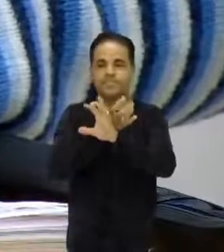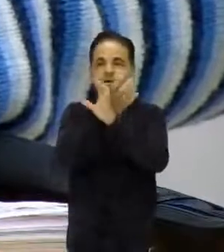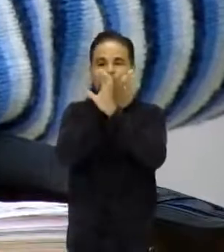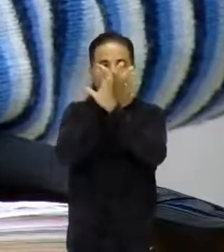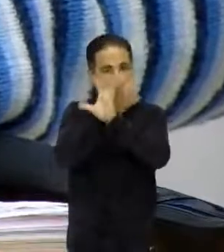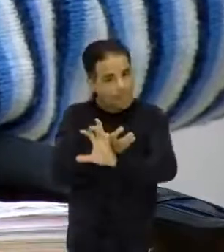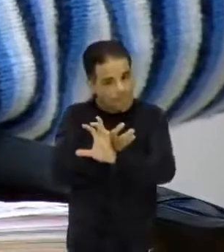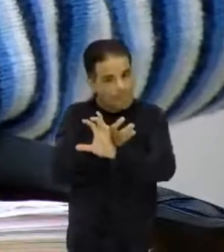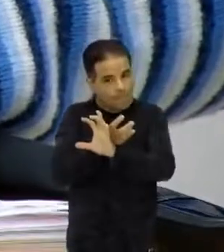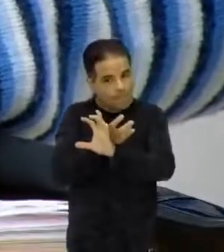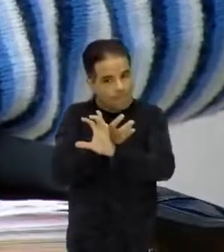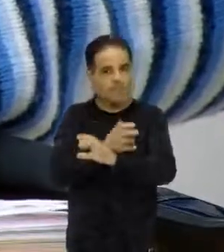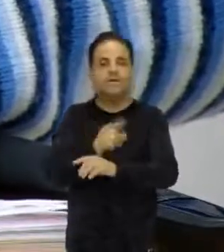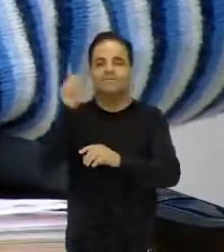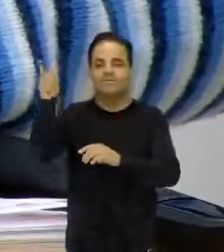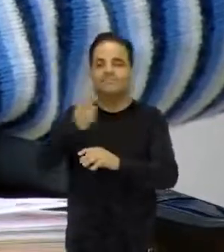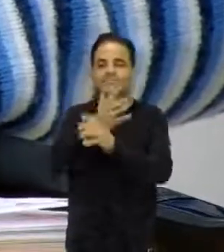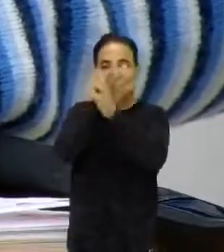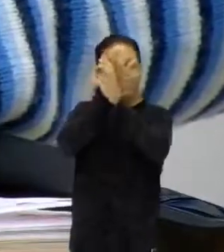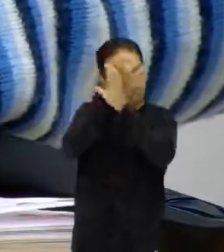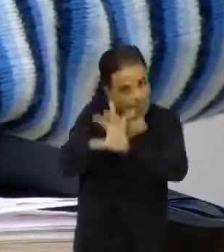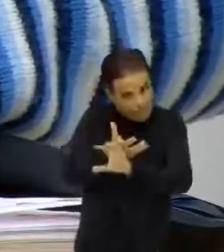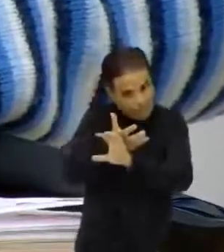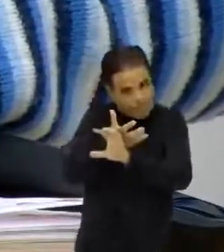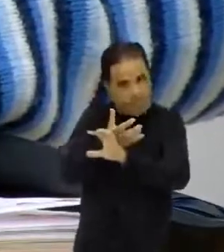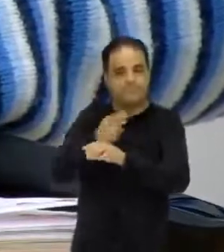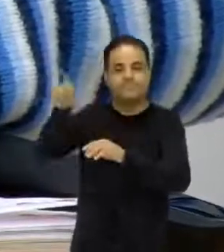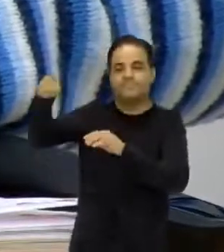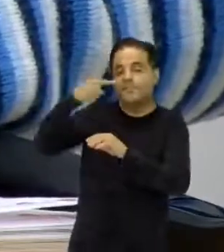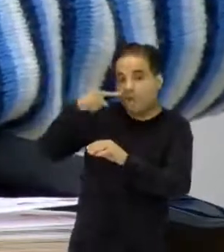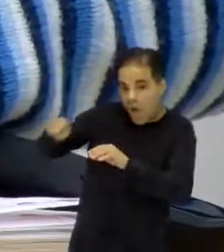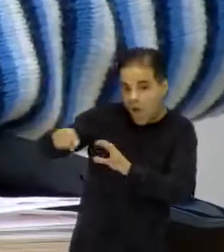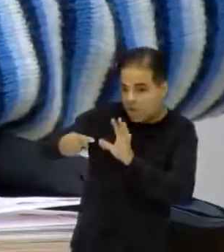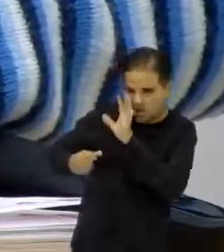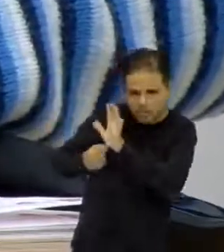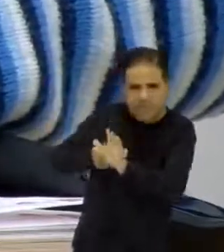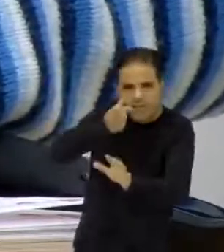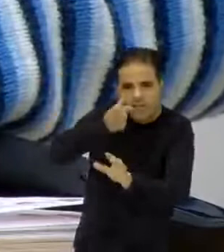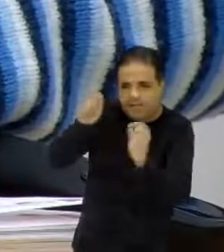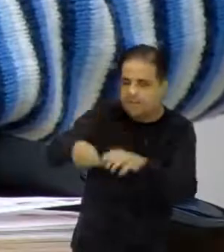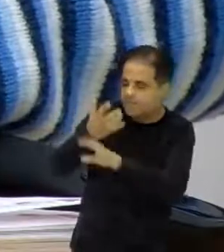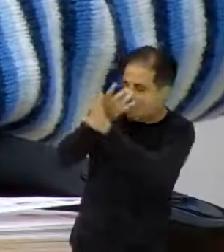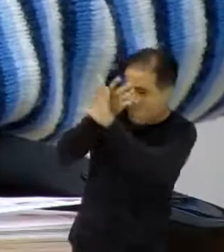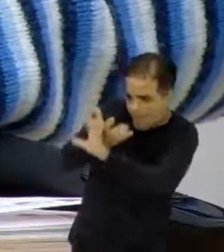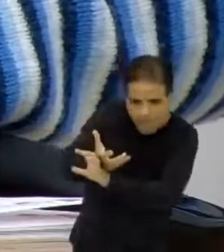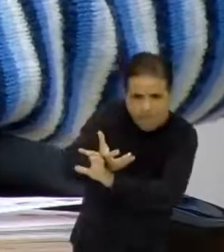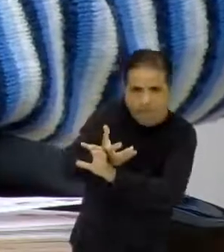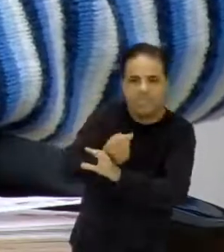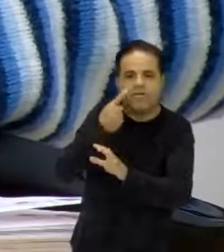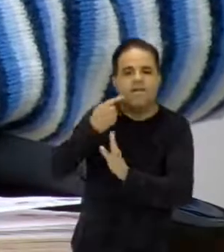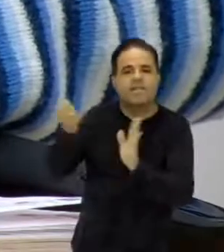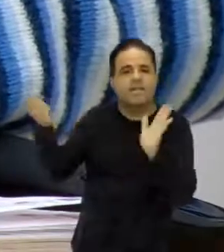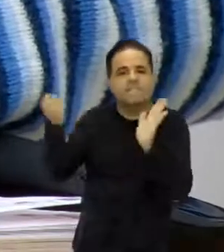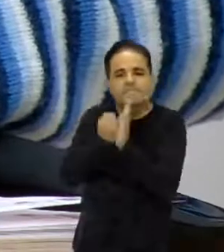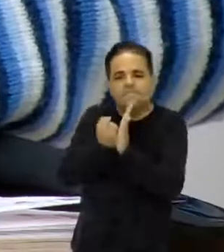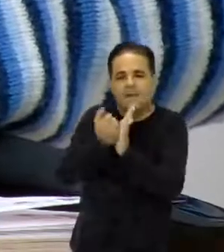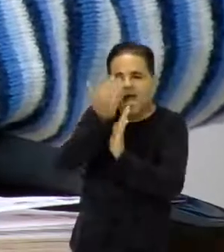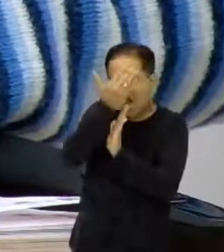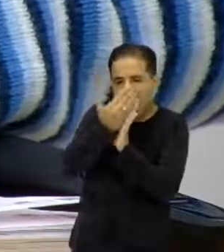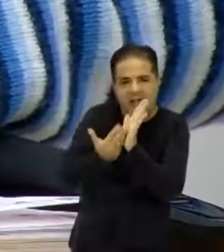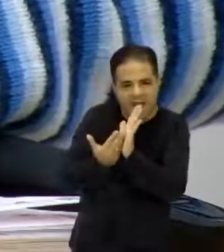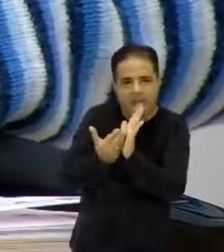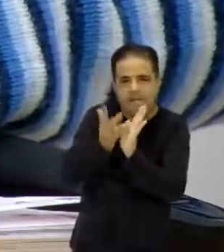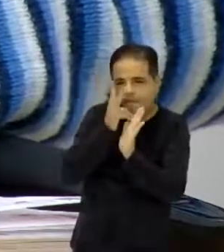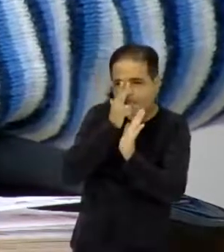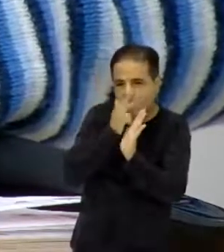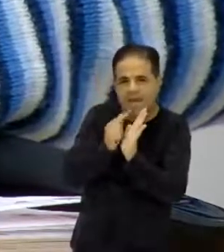dos fósseis. E bem aqui assim, olha, vocês estão vendo, a gente tem aqui, olha, a marca, né, parece uma